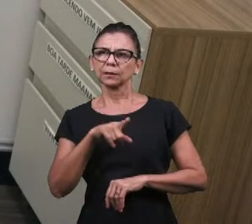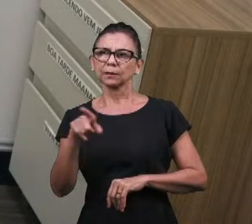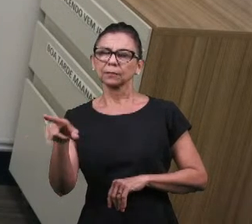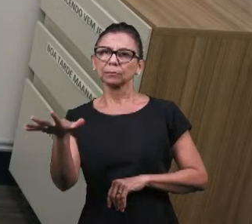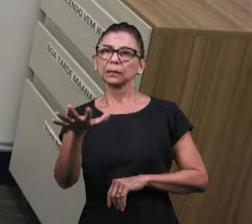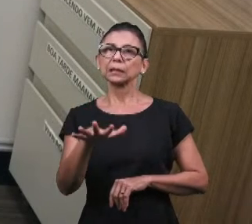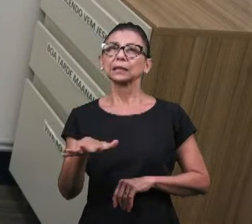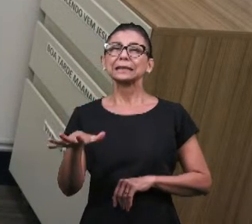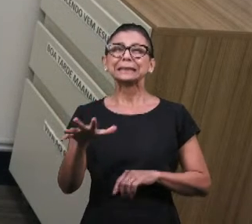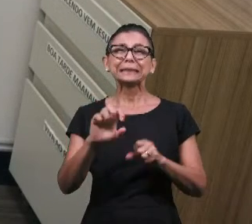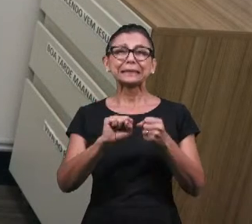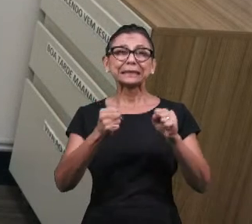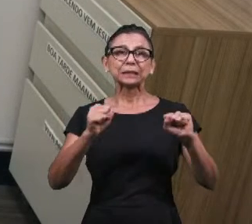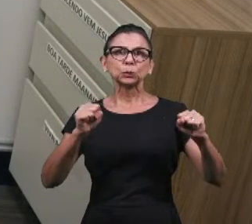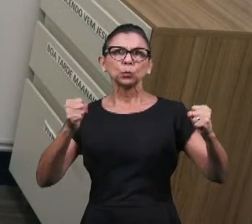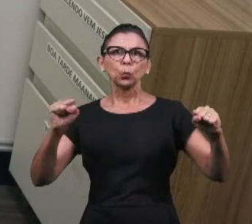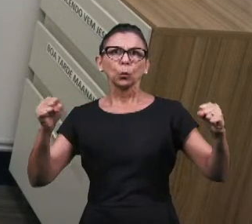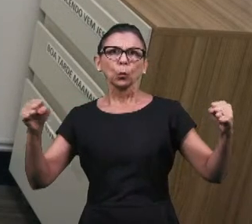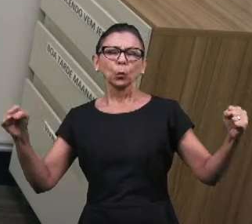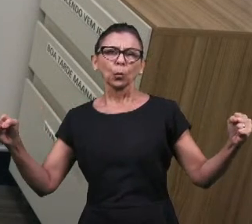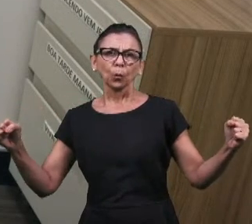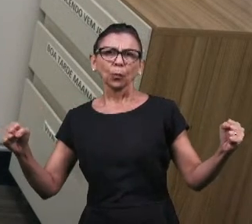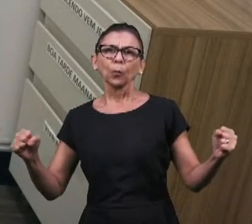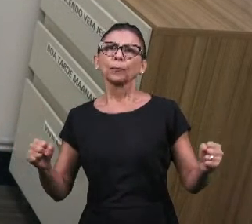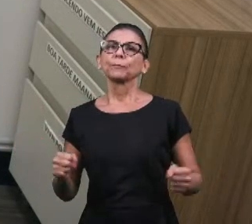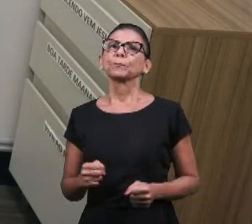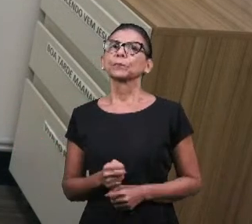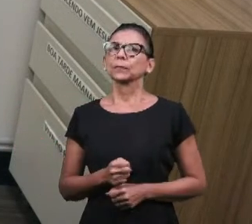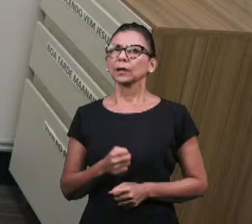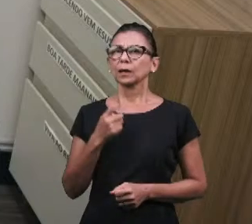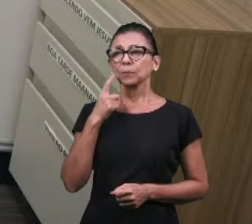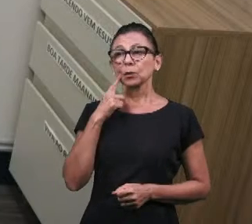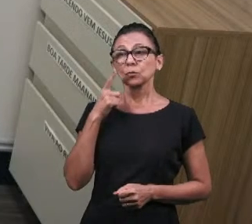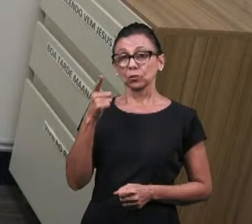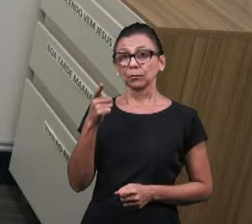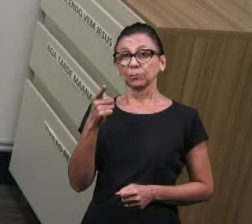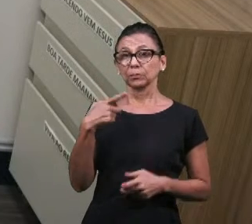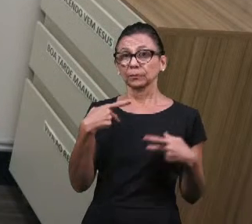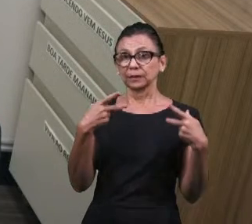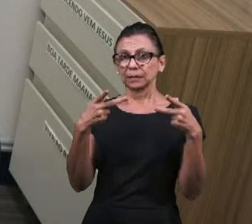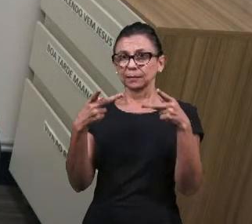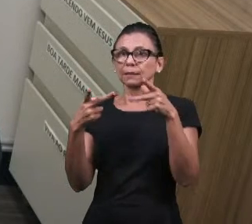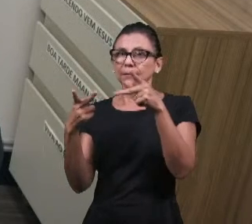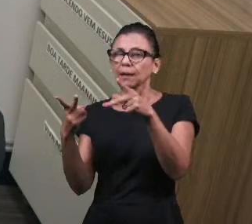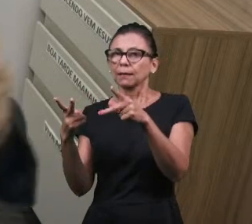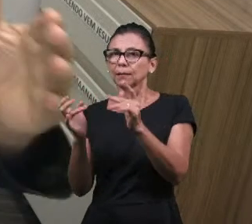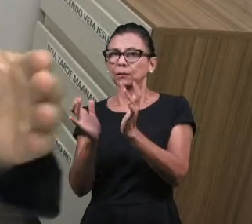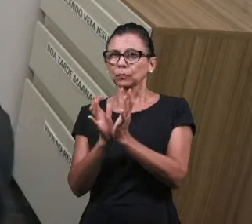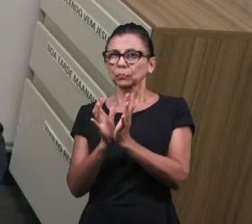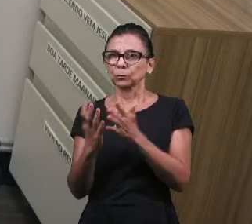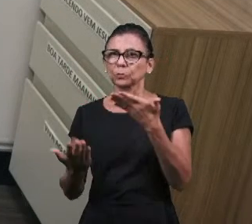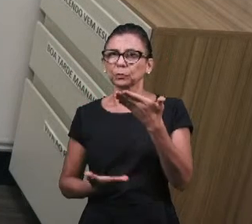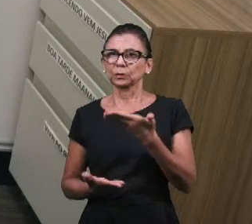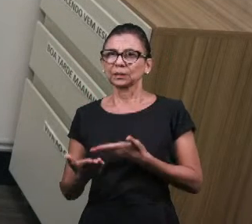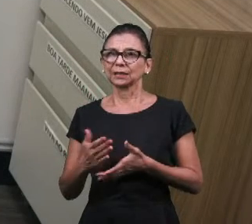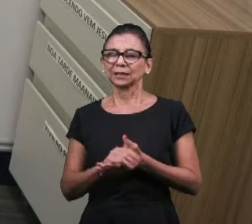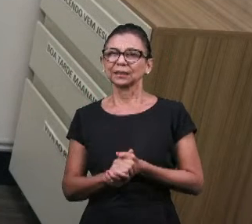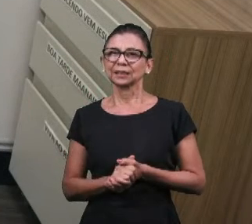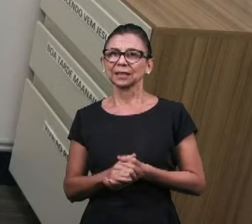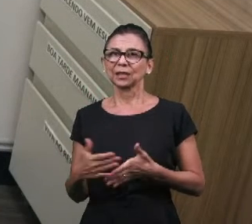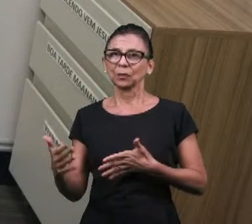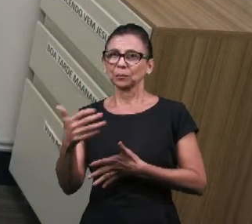região enorme. Eu sempre falo isso quando eu vou lá com os irmãos e eu tenho o privilégio de dar assistência lá na igreja